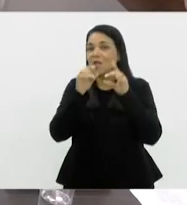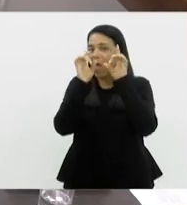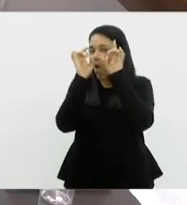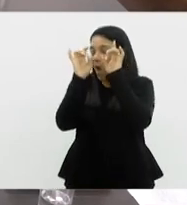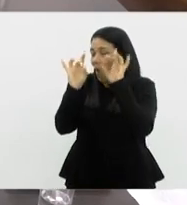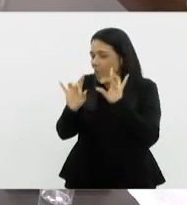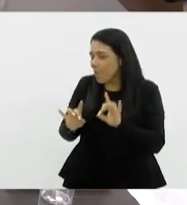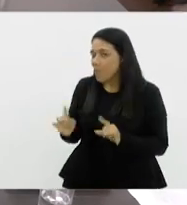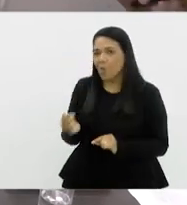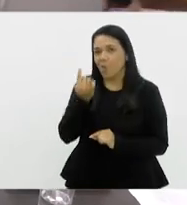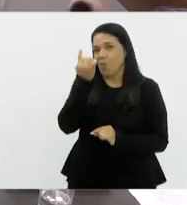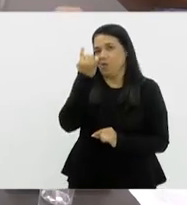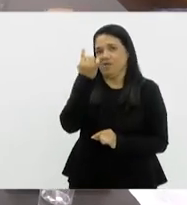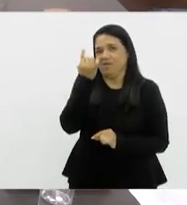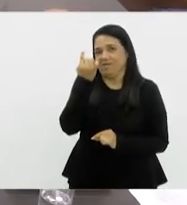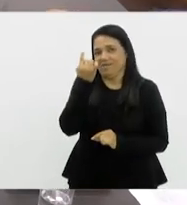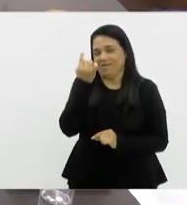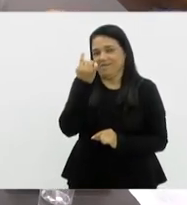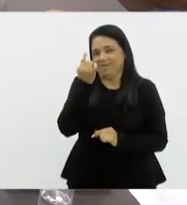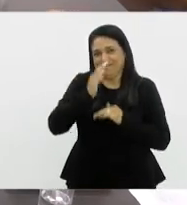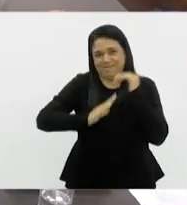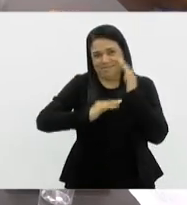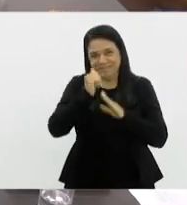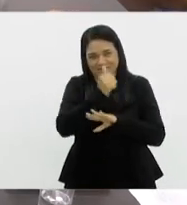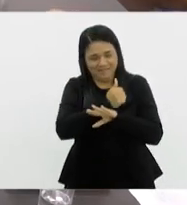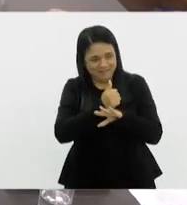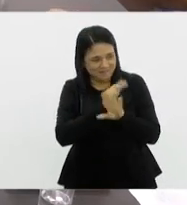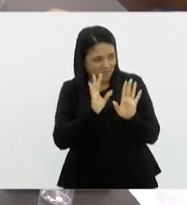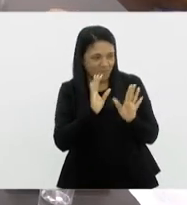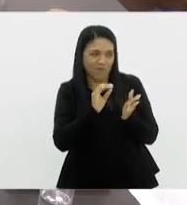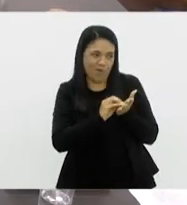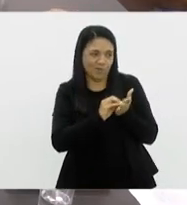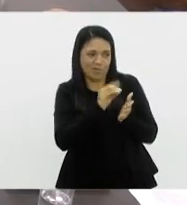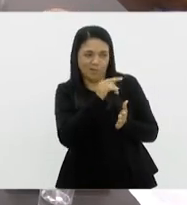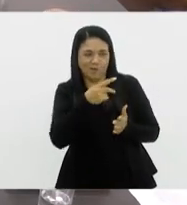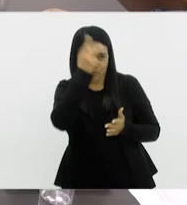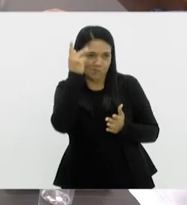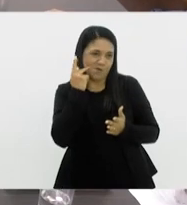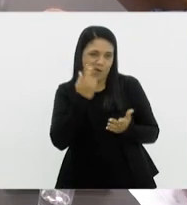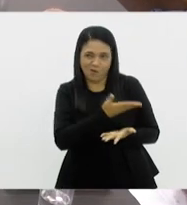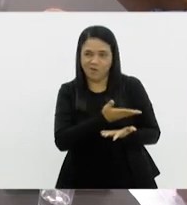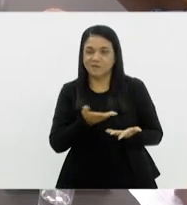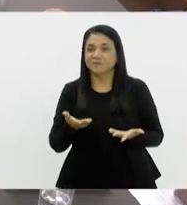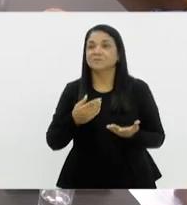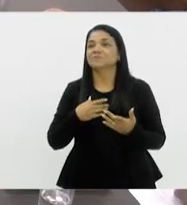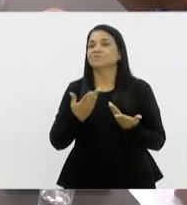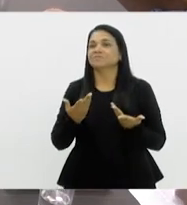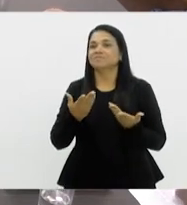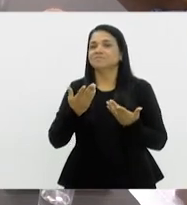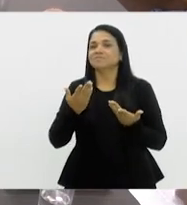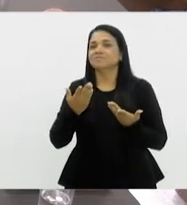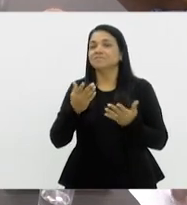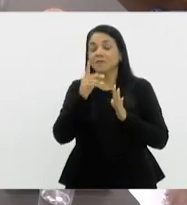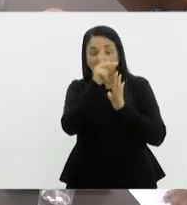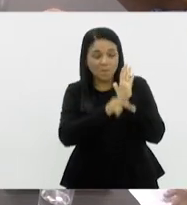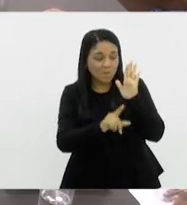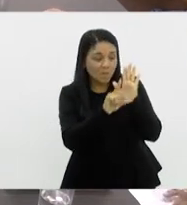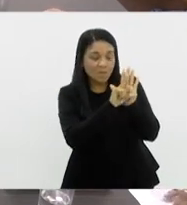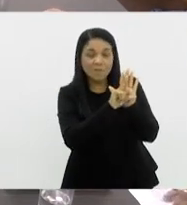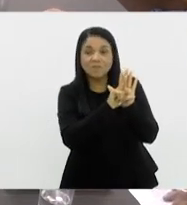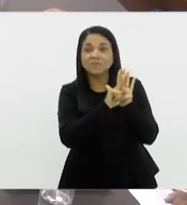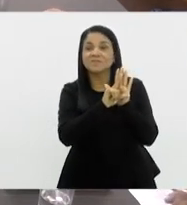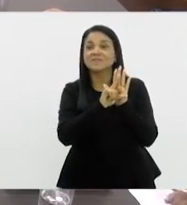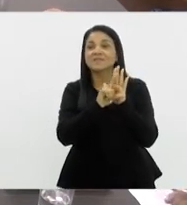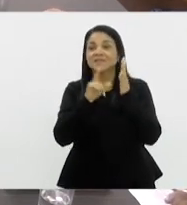que falta. Procuradoria tem alguma opinião sobre o projeto de lei do cabelo maluco? Não? Olha só.